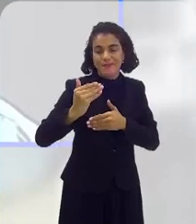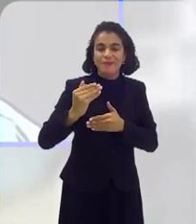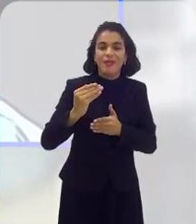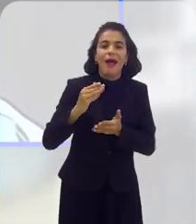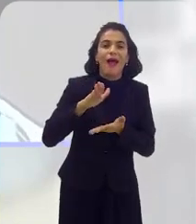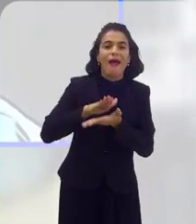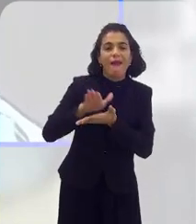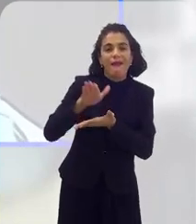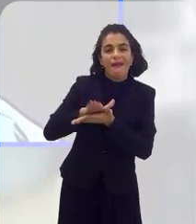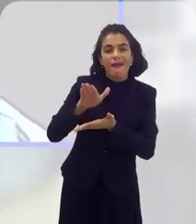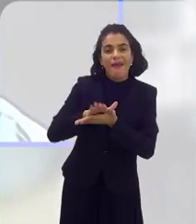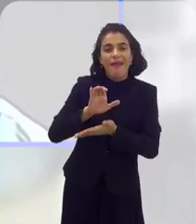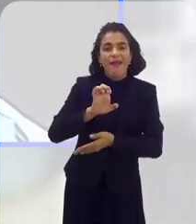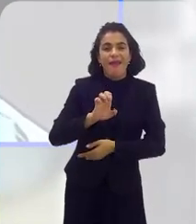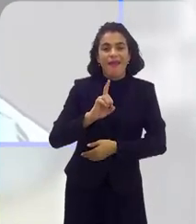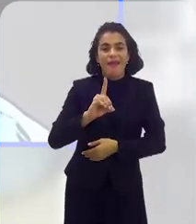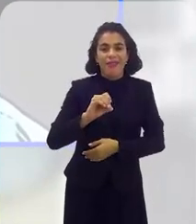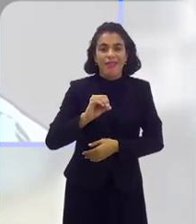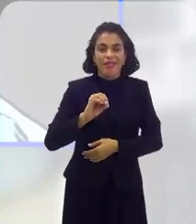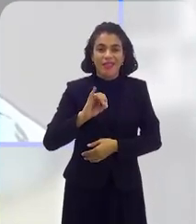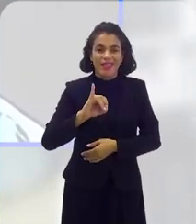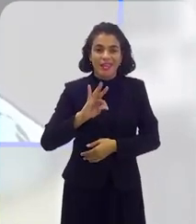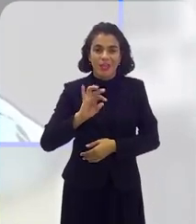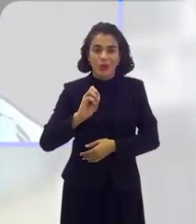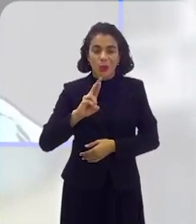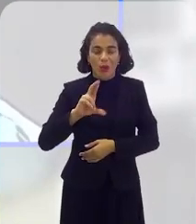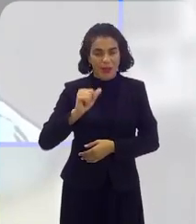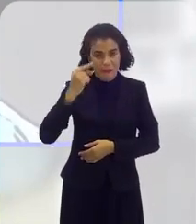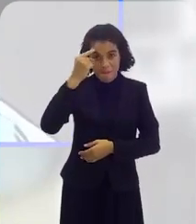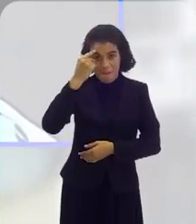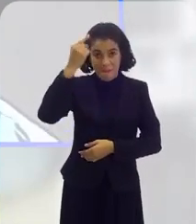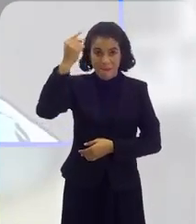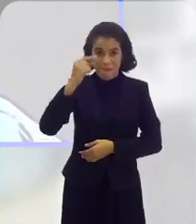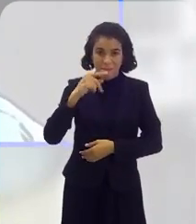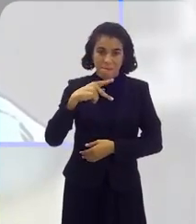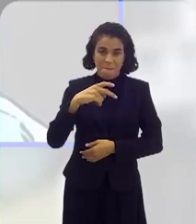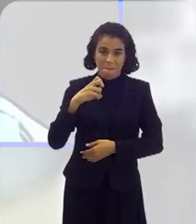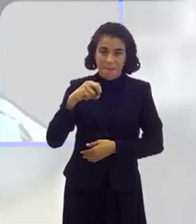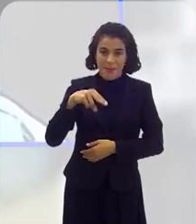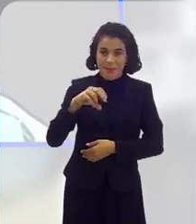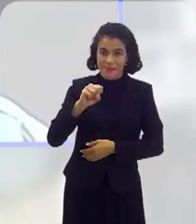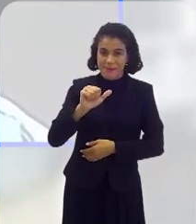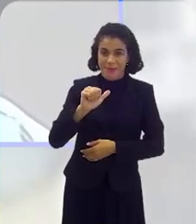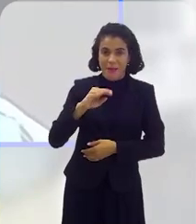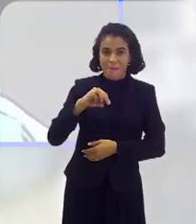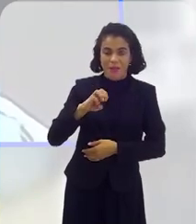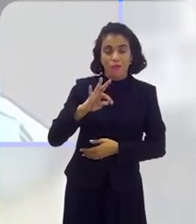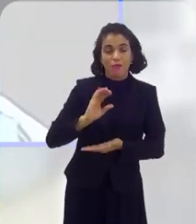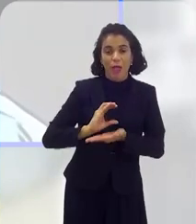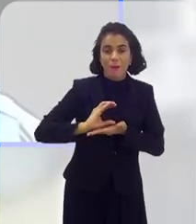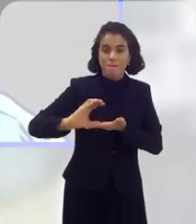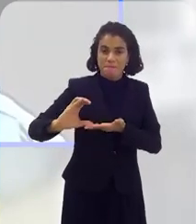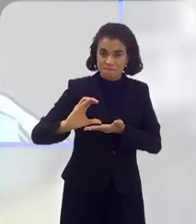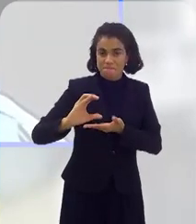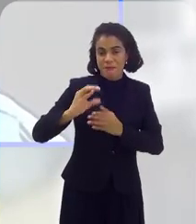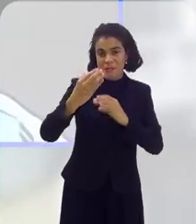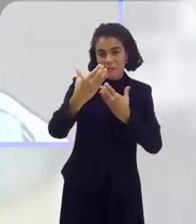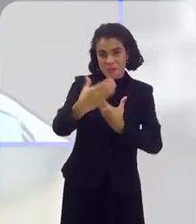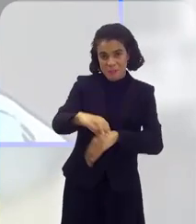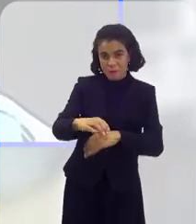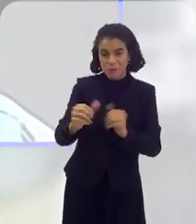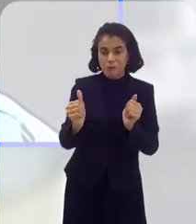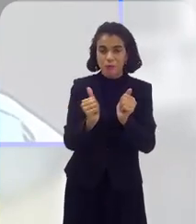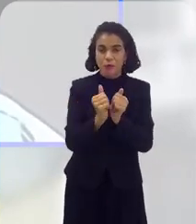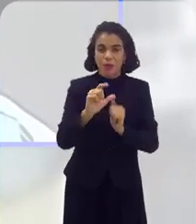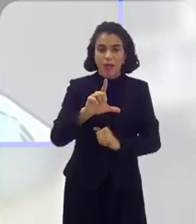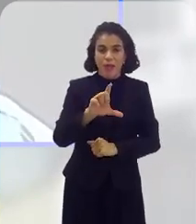editora Jangada, do grupo editorial Pensamento, que também patrocinou o concurso junto com a